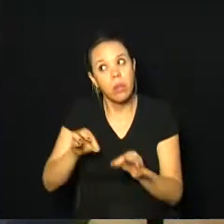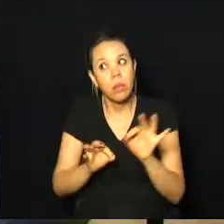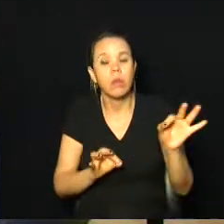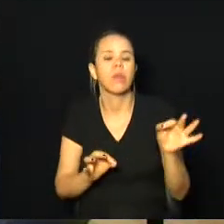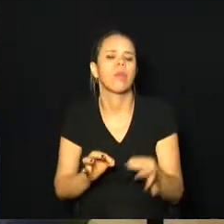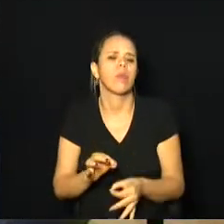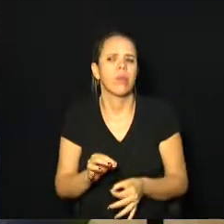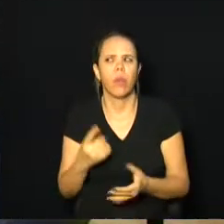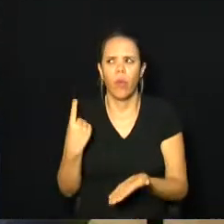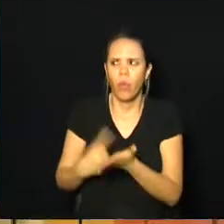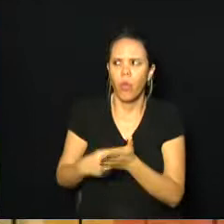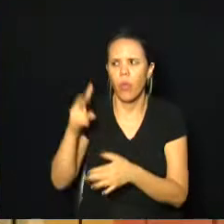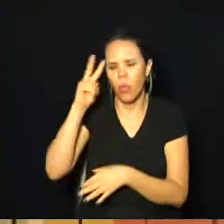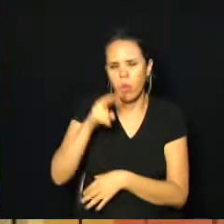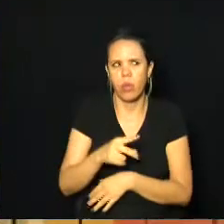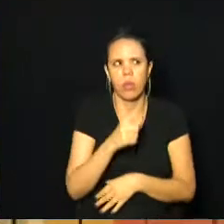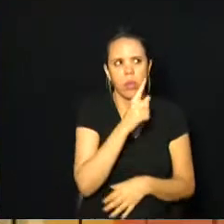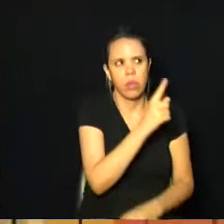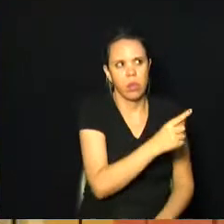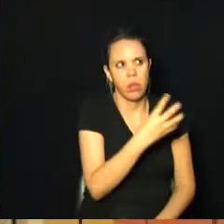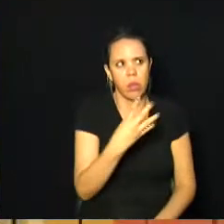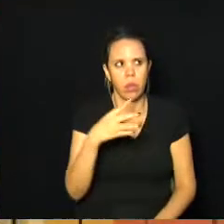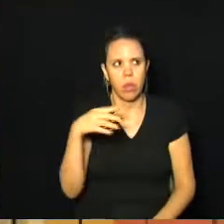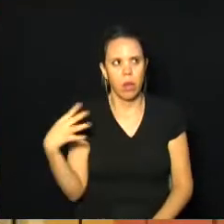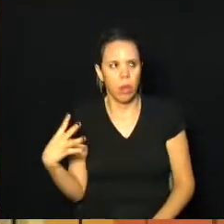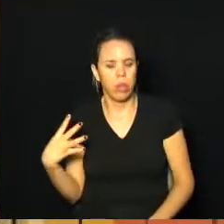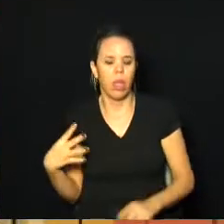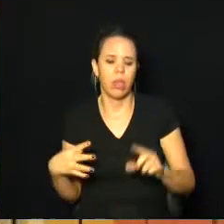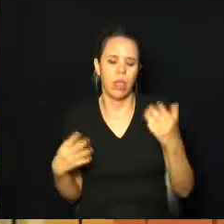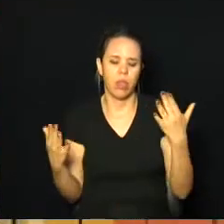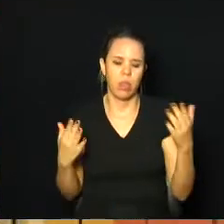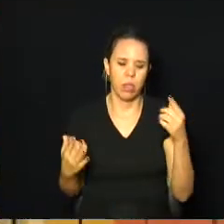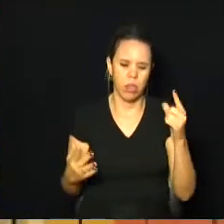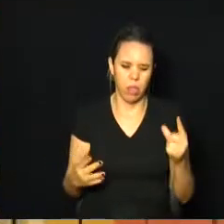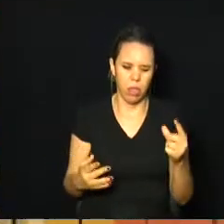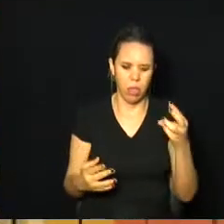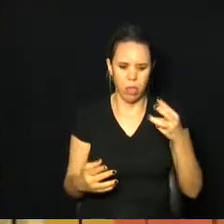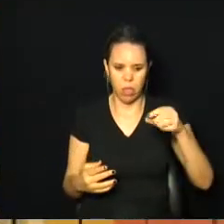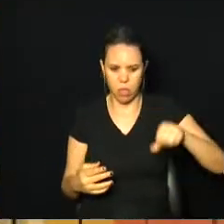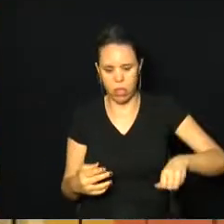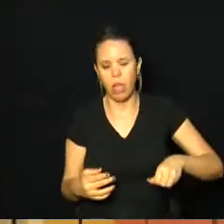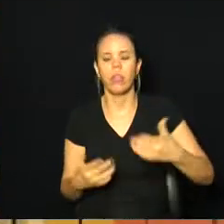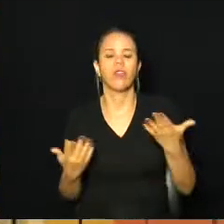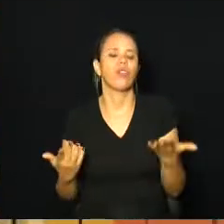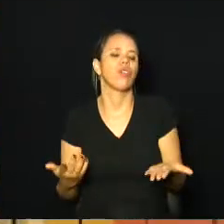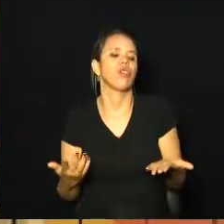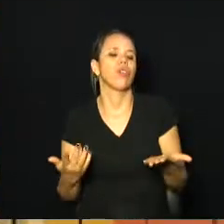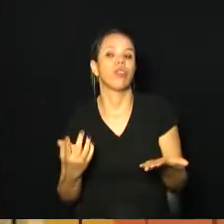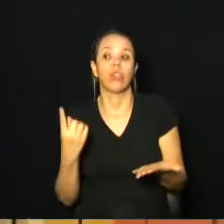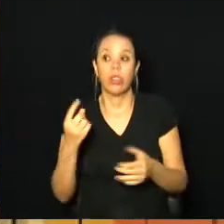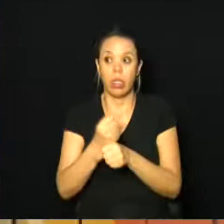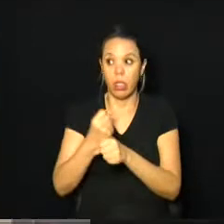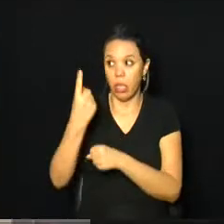de 134 a 197 tem uma grande distância, isso na década de